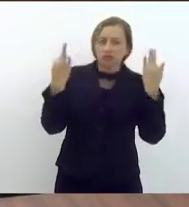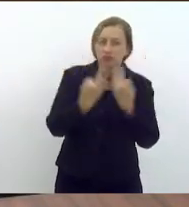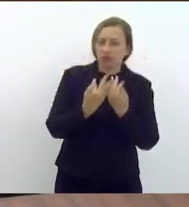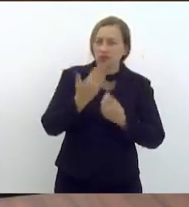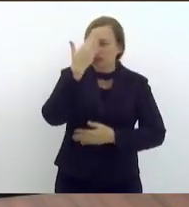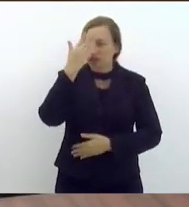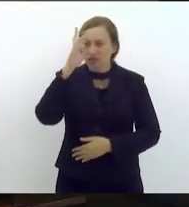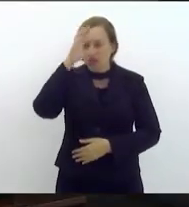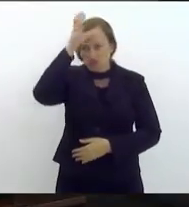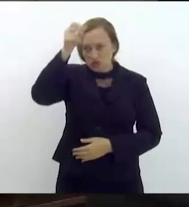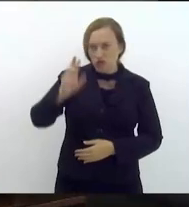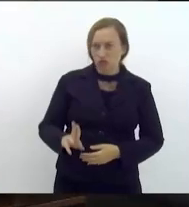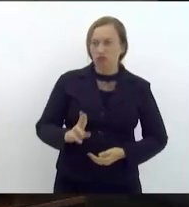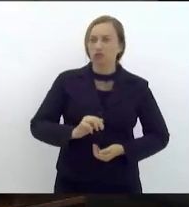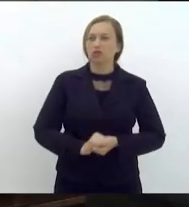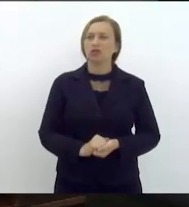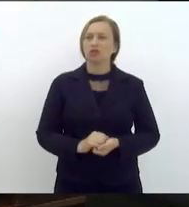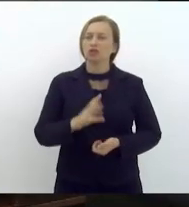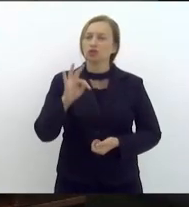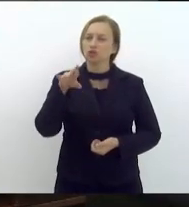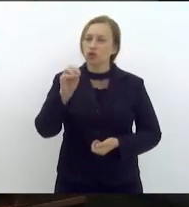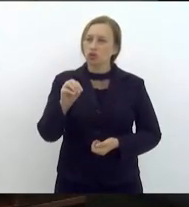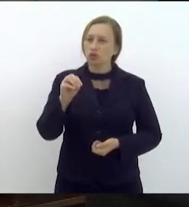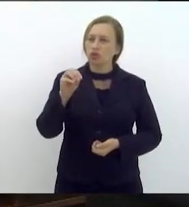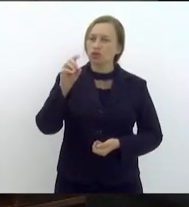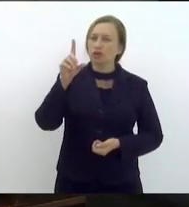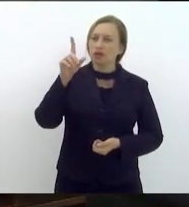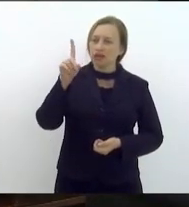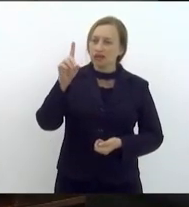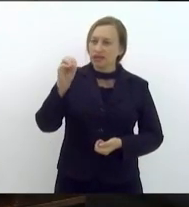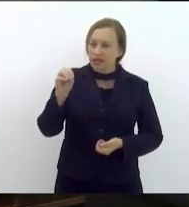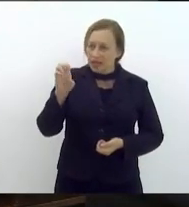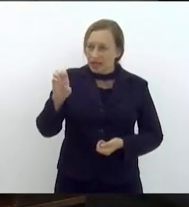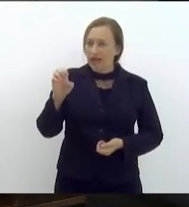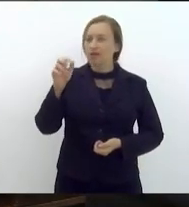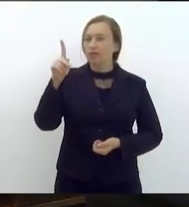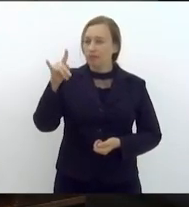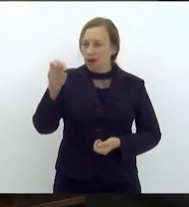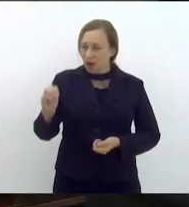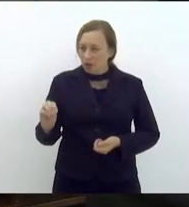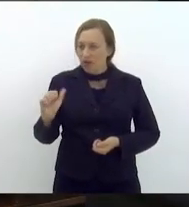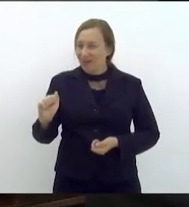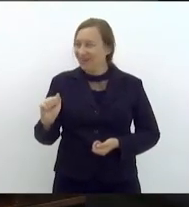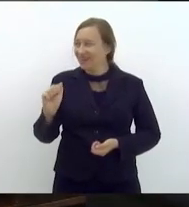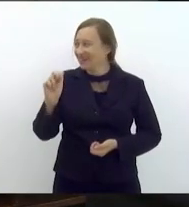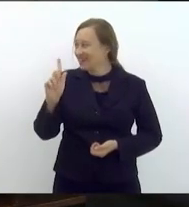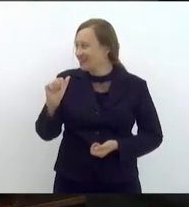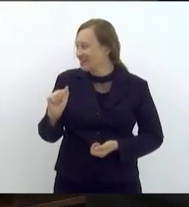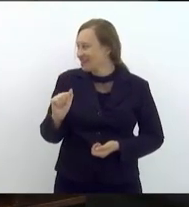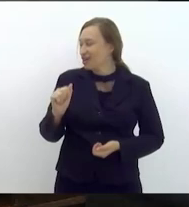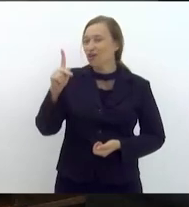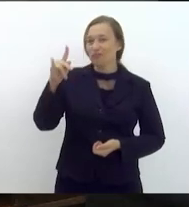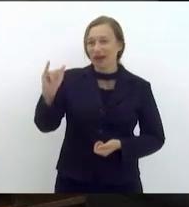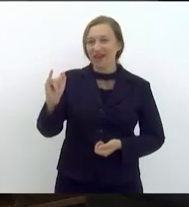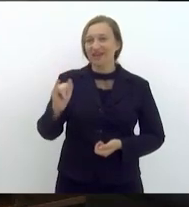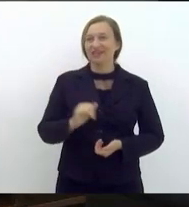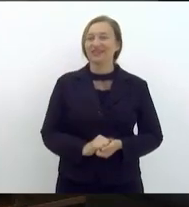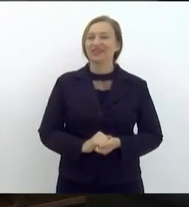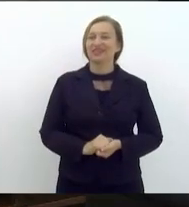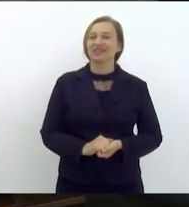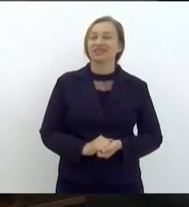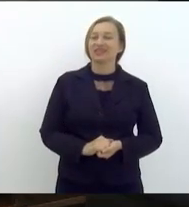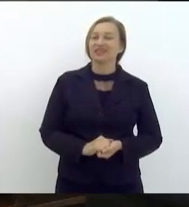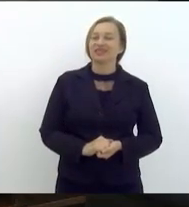ajudo Tony de Paula pai presidente mesmo